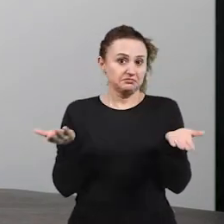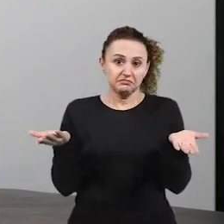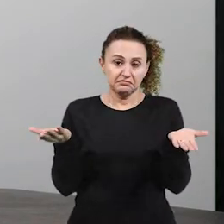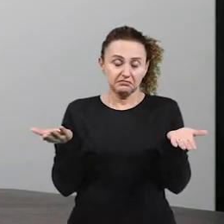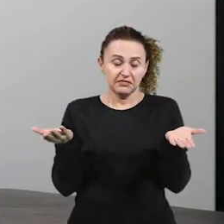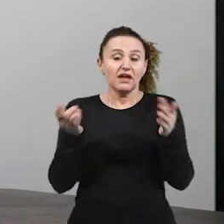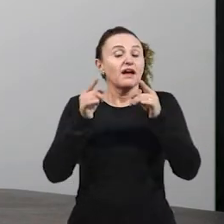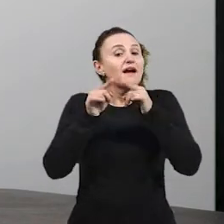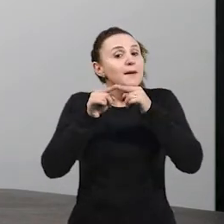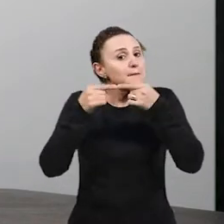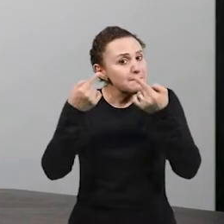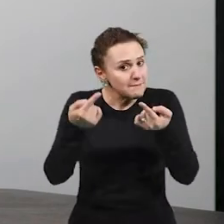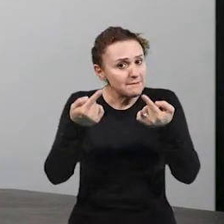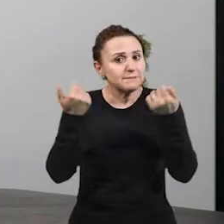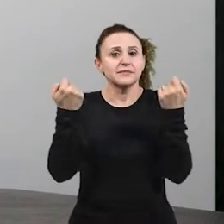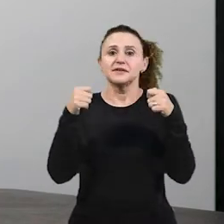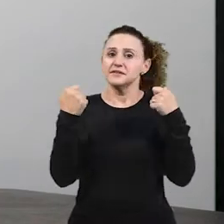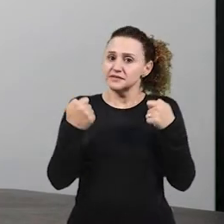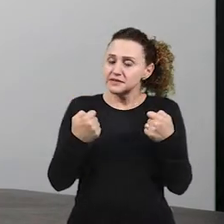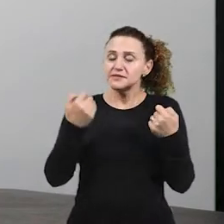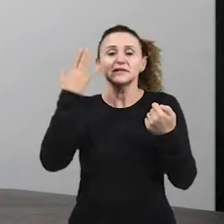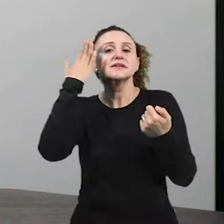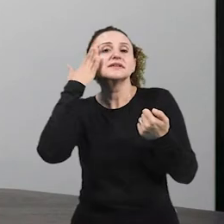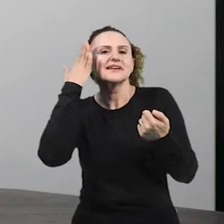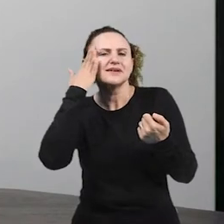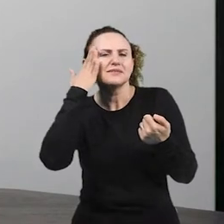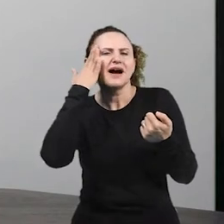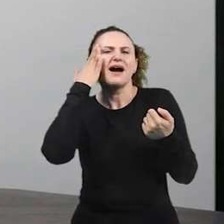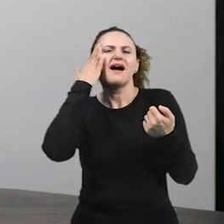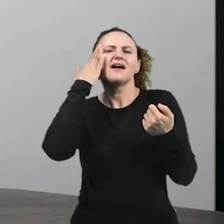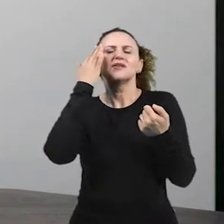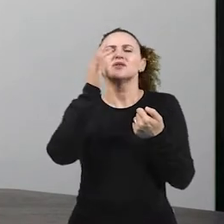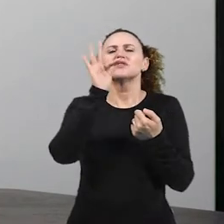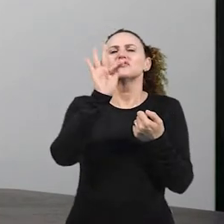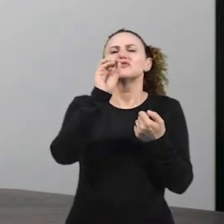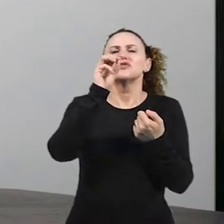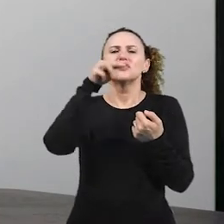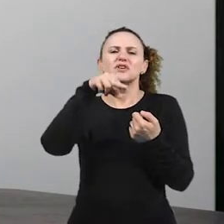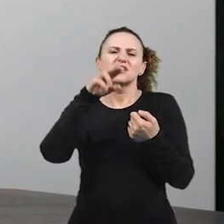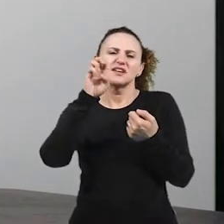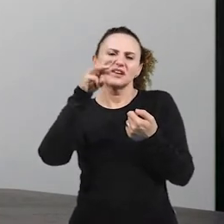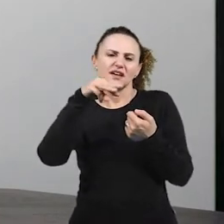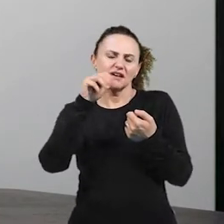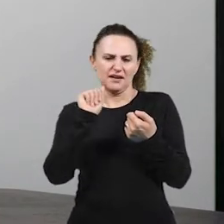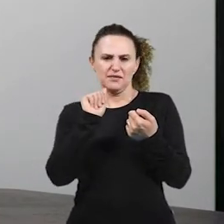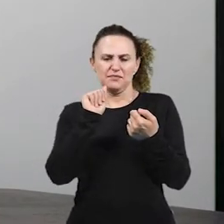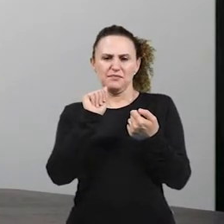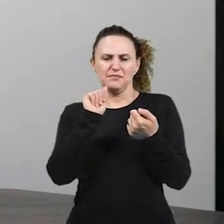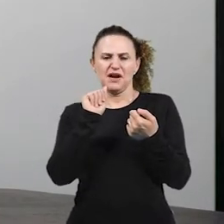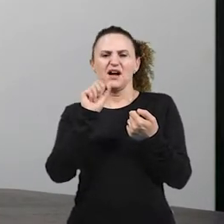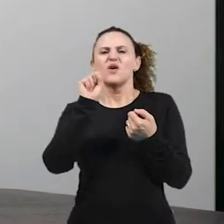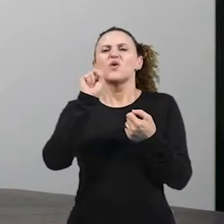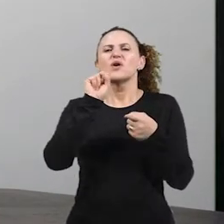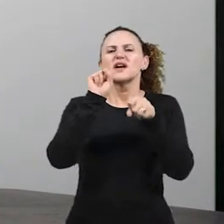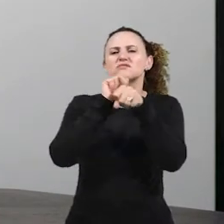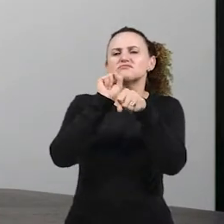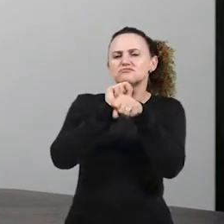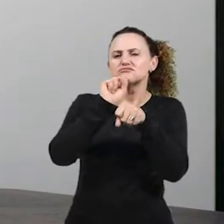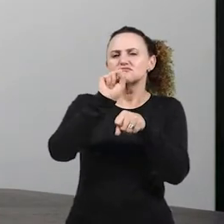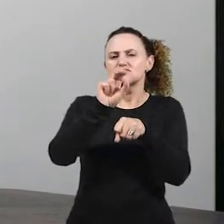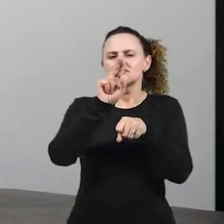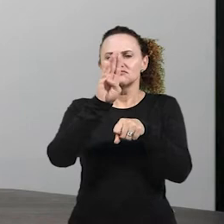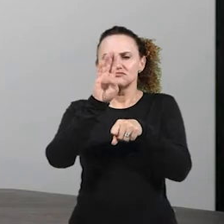mesmo só pra vocês saberem a o que que é um fonema que quer um morfema O que é um substantivo